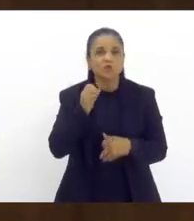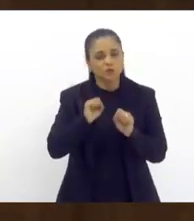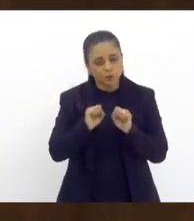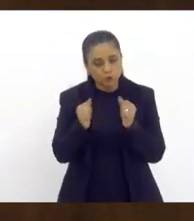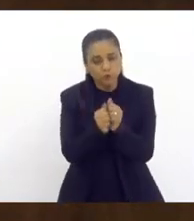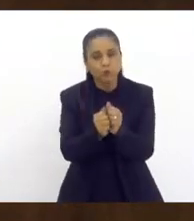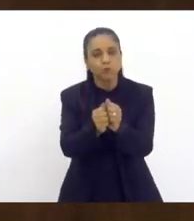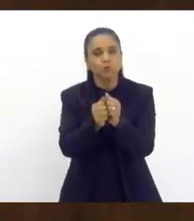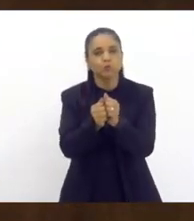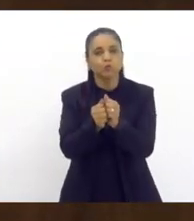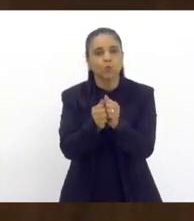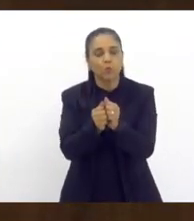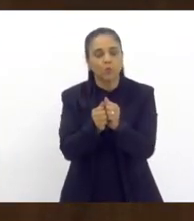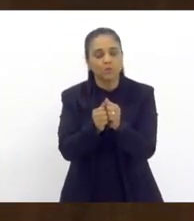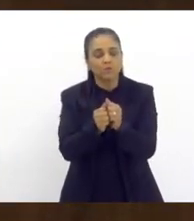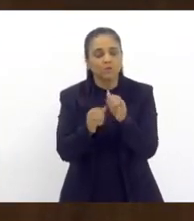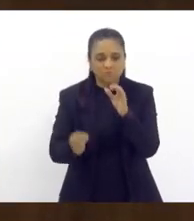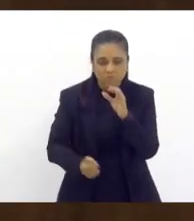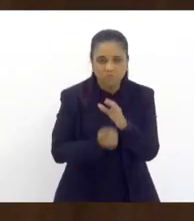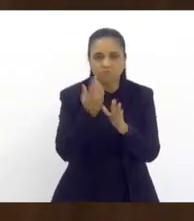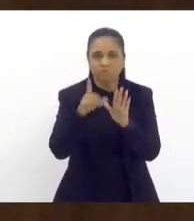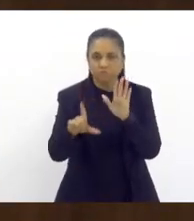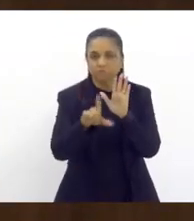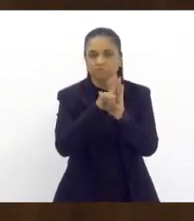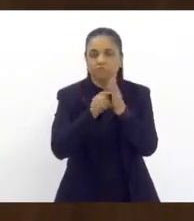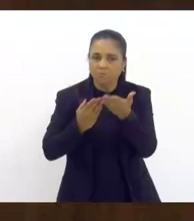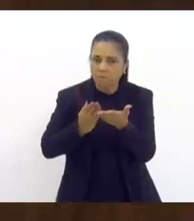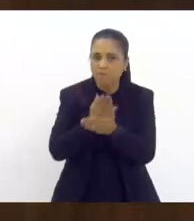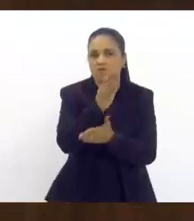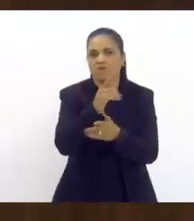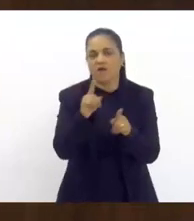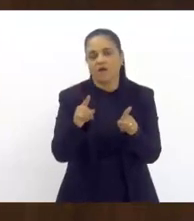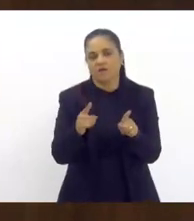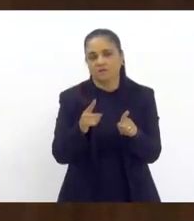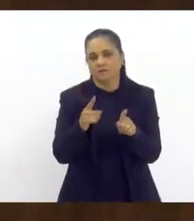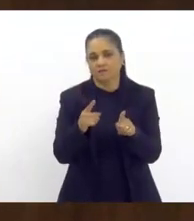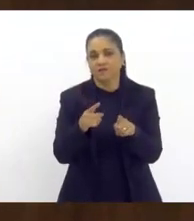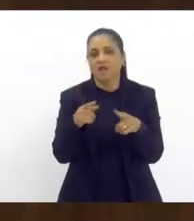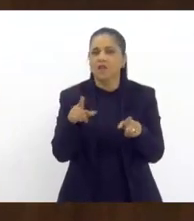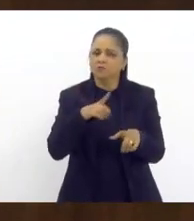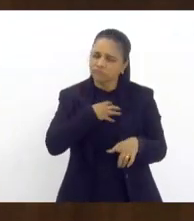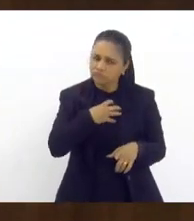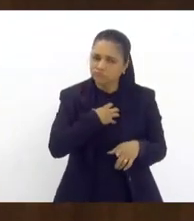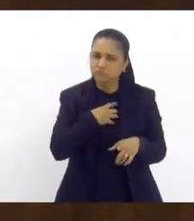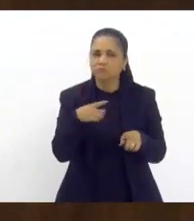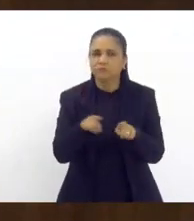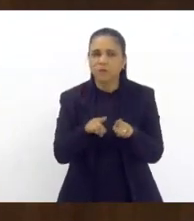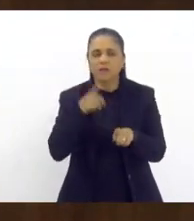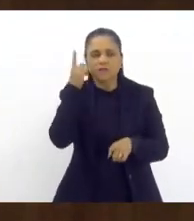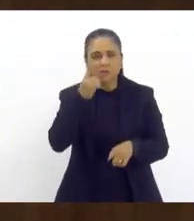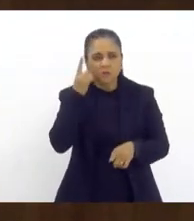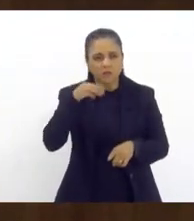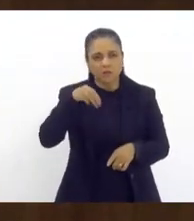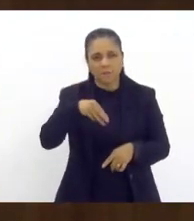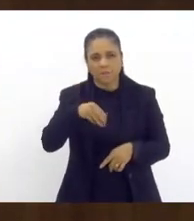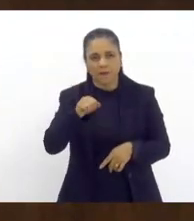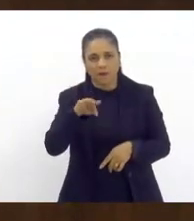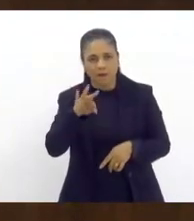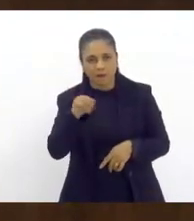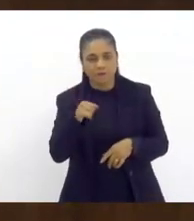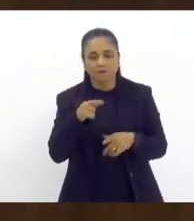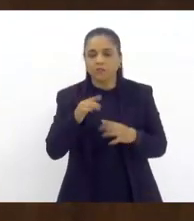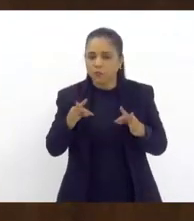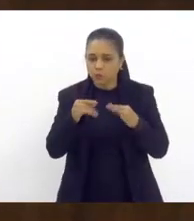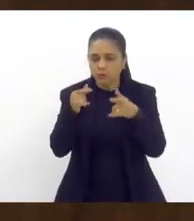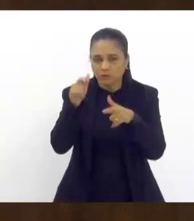das leis aqui já aprovadas, né? Inclusive, eu cito também deputada Marta Rocha, deputada Célia, bancada feminina como um